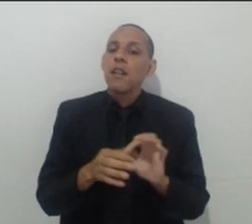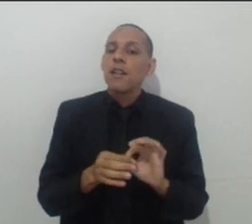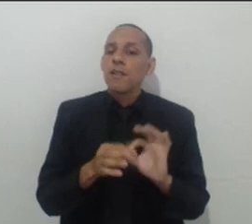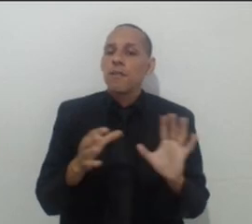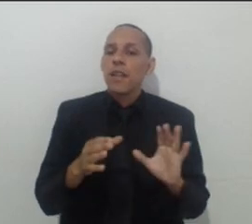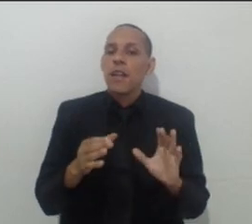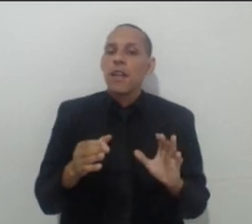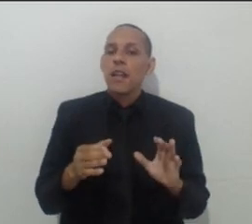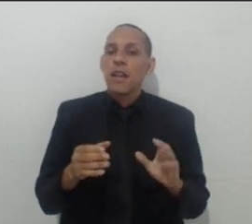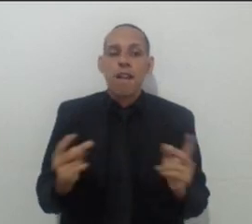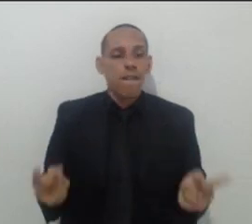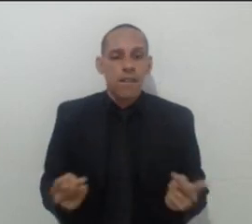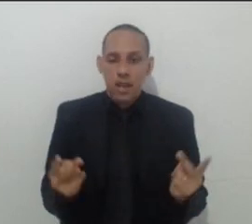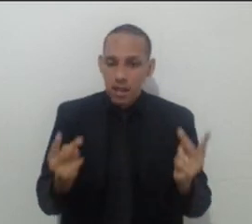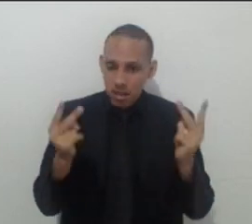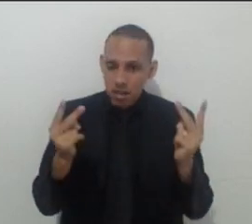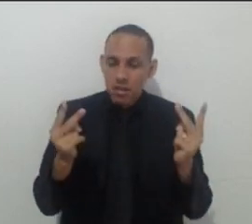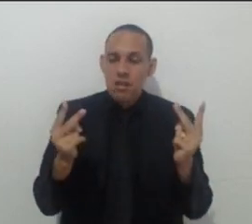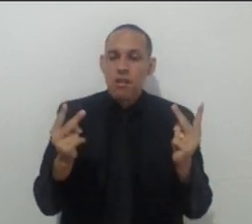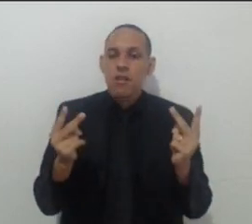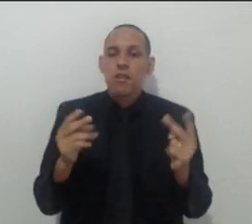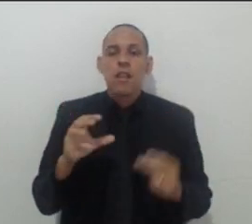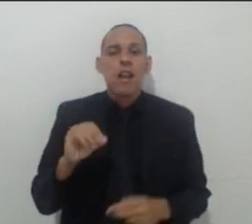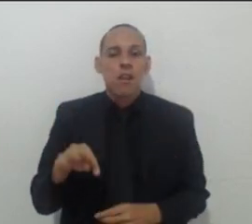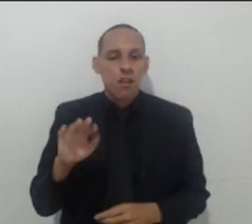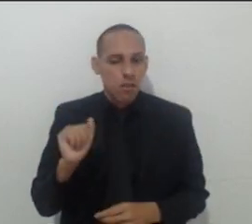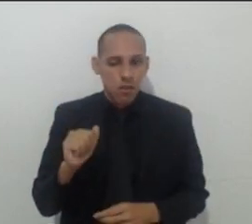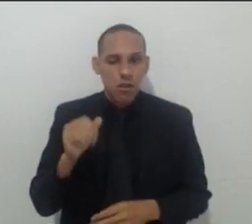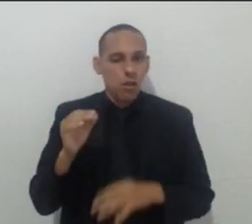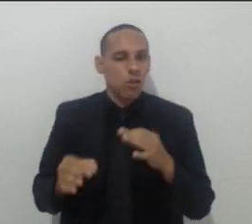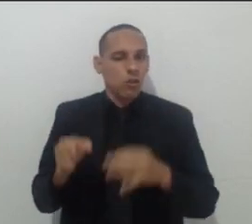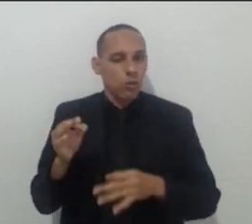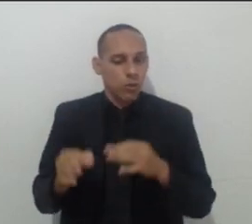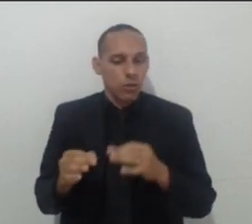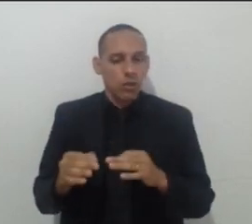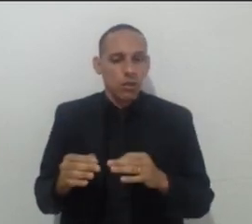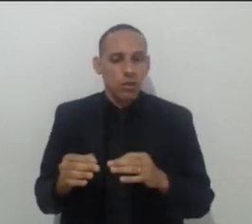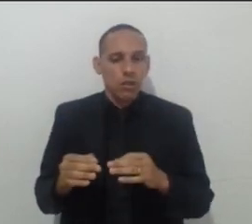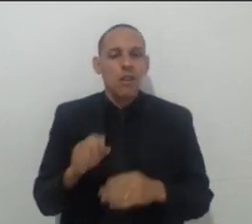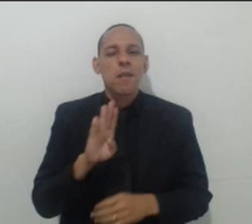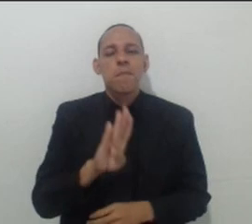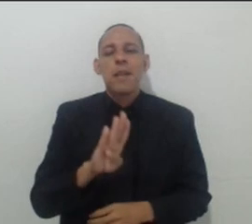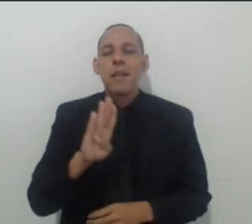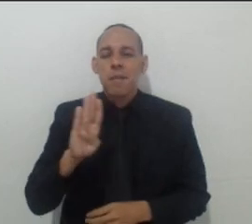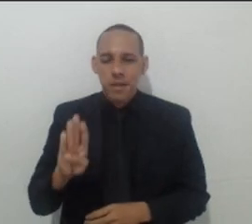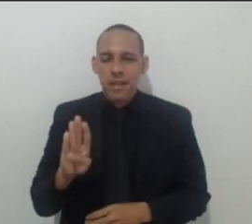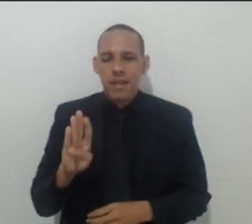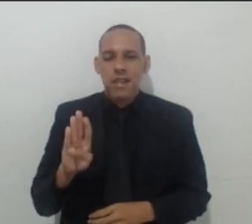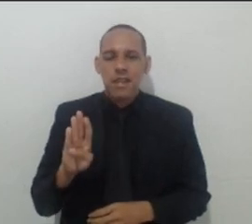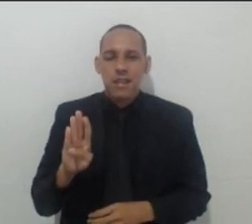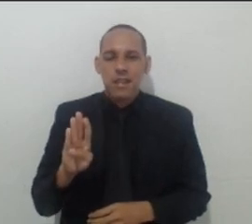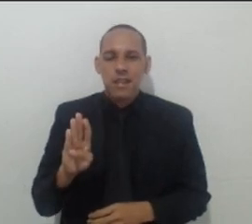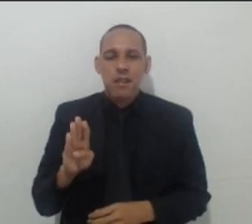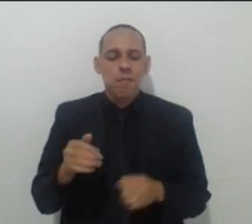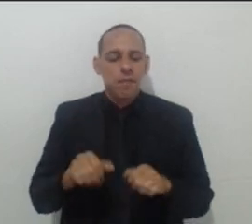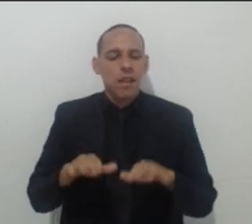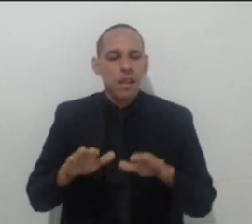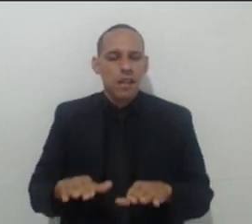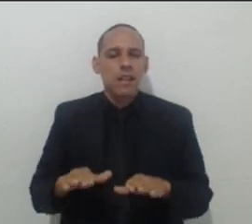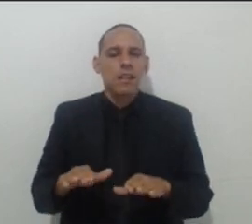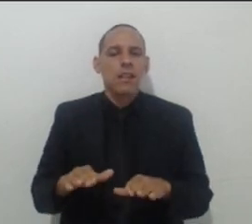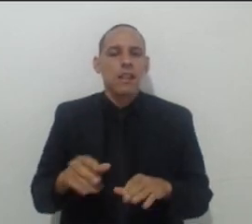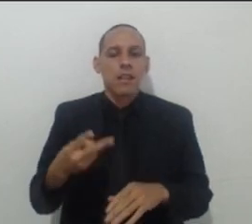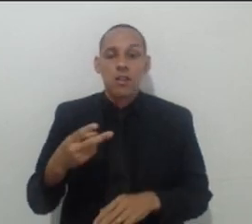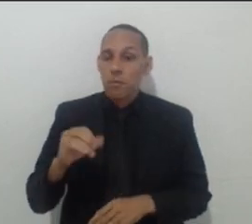valores depositados lá na conta judicial do Banco do Brasil, que estava garantindo o juízo ali desde